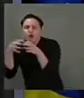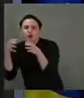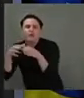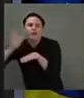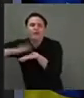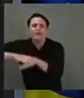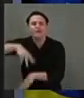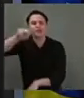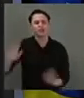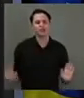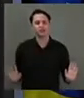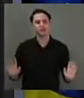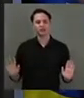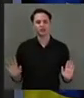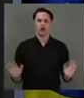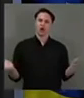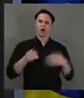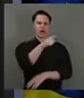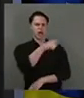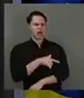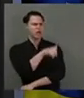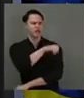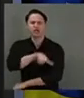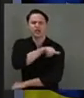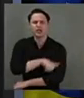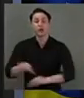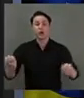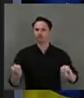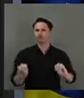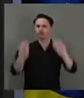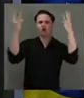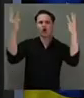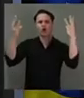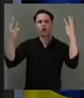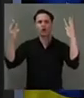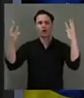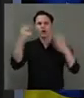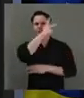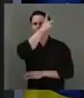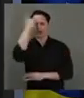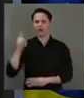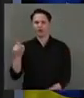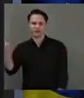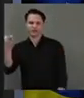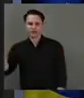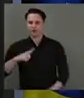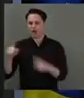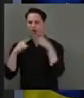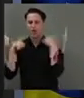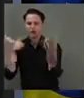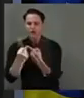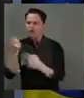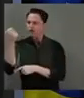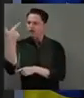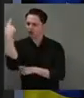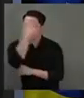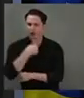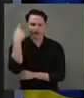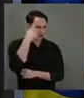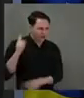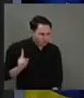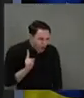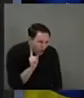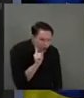Agora no Rio de Janeiro, um grande show. O cara sai de uma audiência de custódia, 12 horas depois,